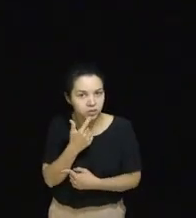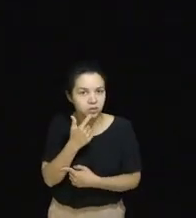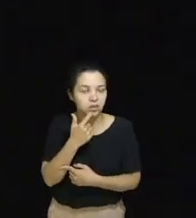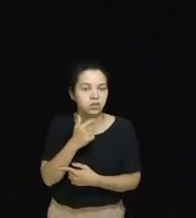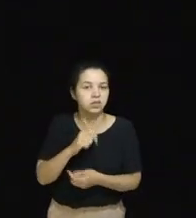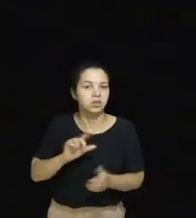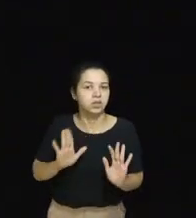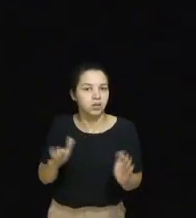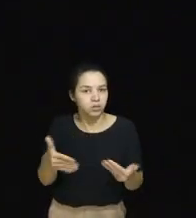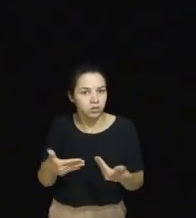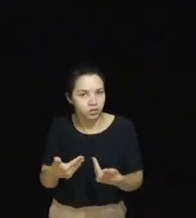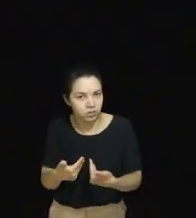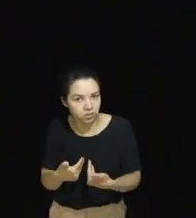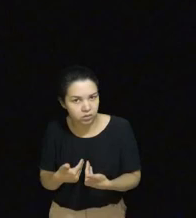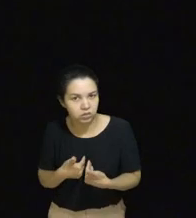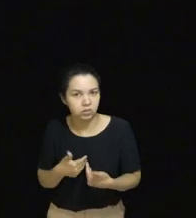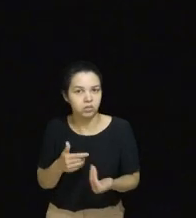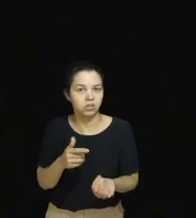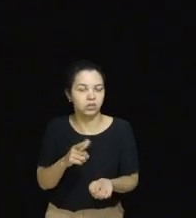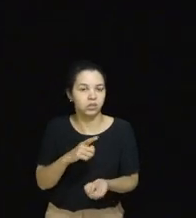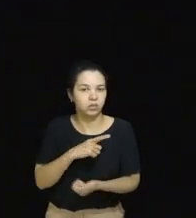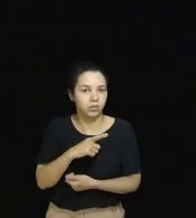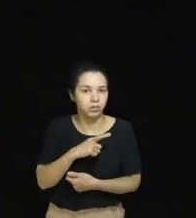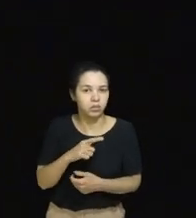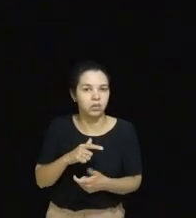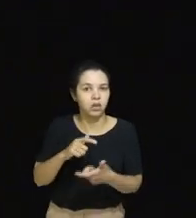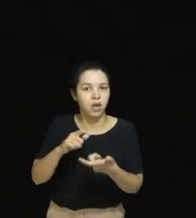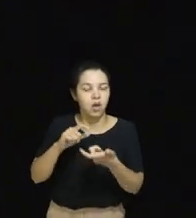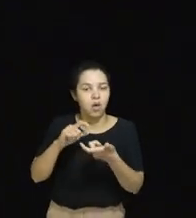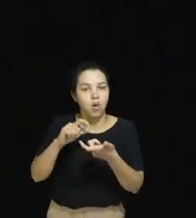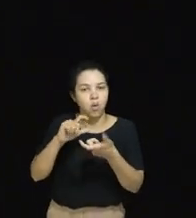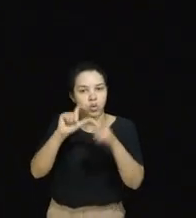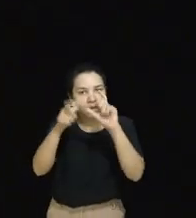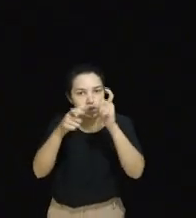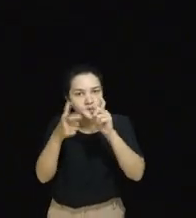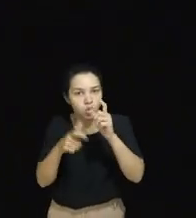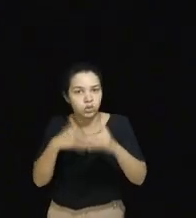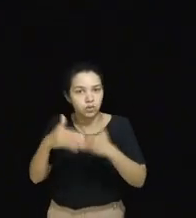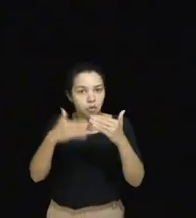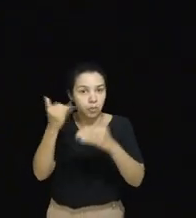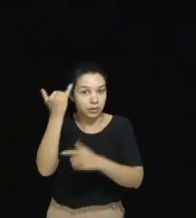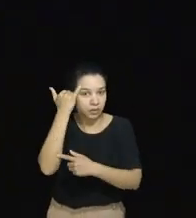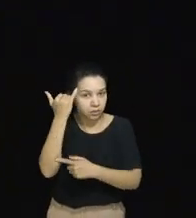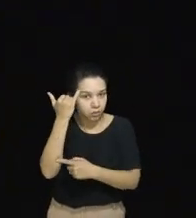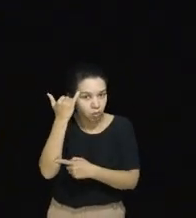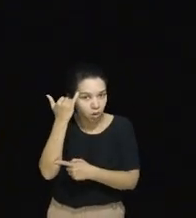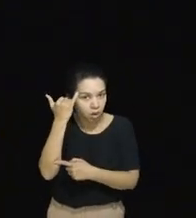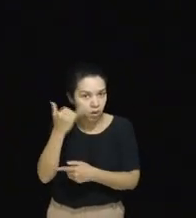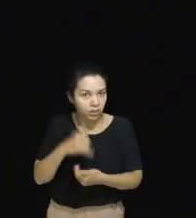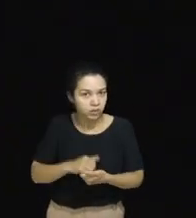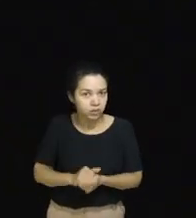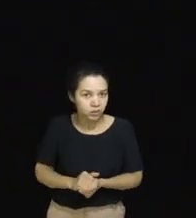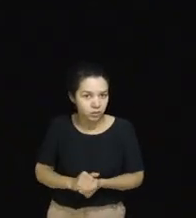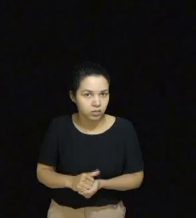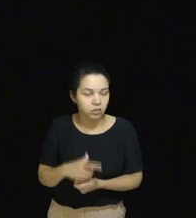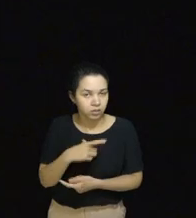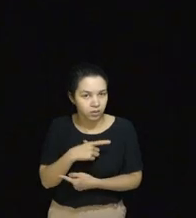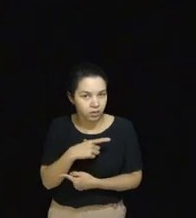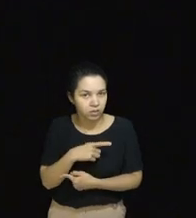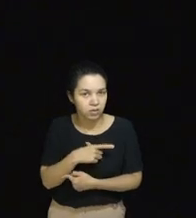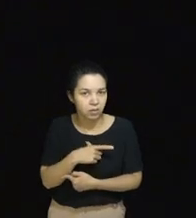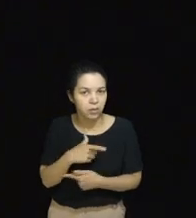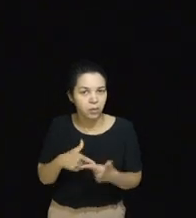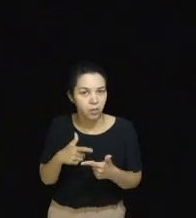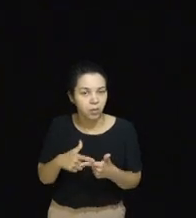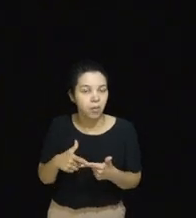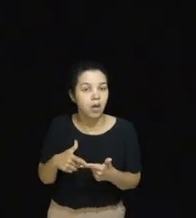espectro autista, com crianças com transtorno do neurodesenvolvimento intelectual, né? Com crianças com um comprometimento maior. E